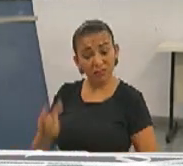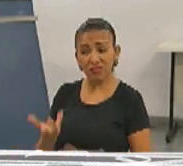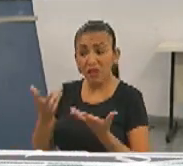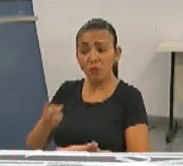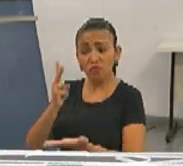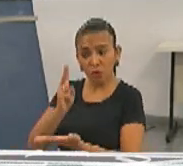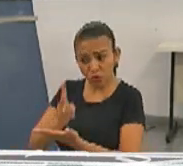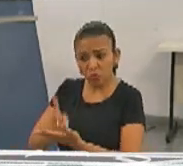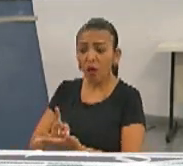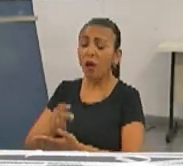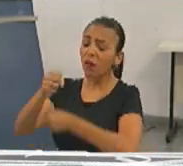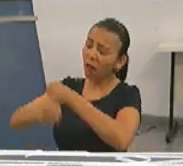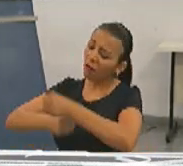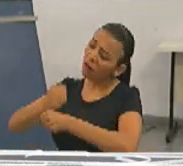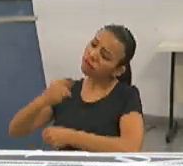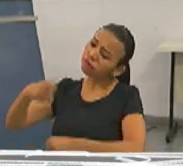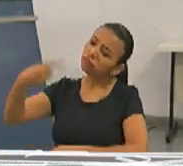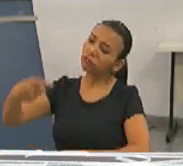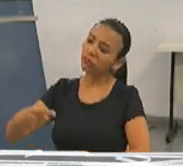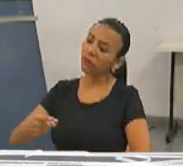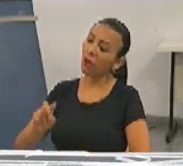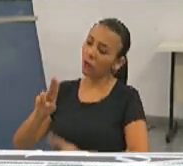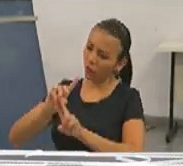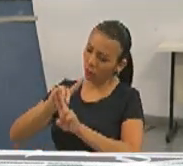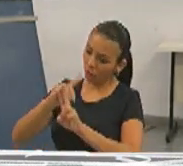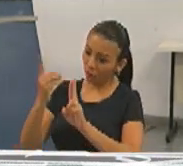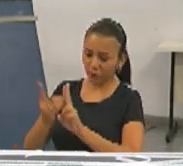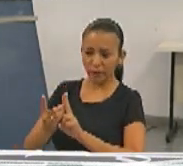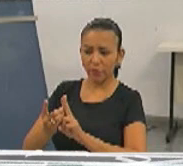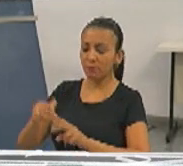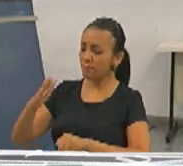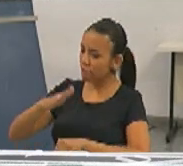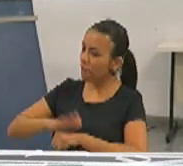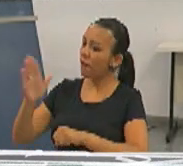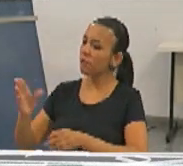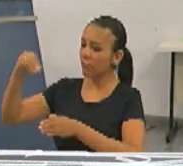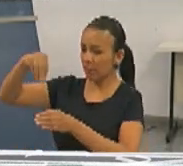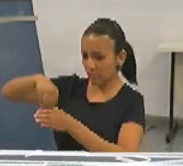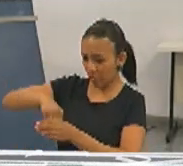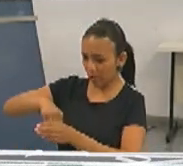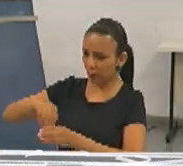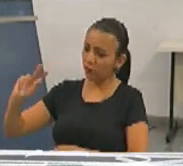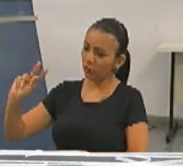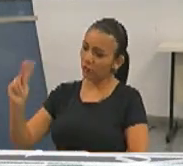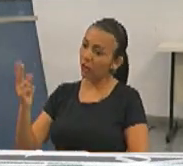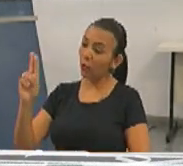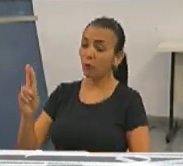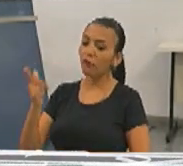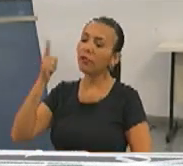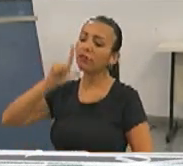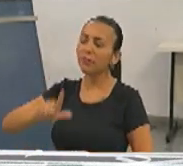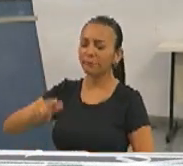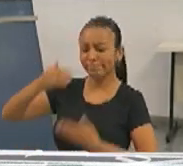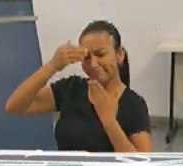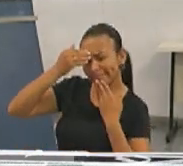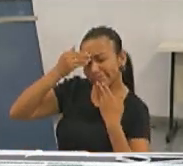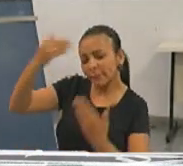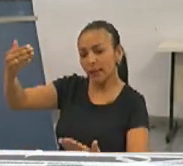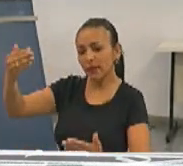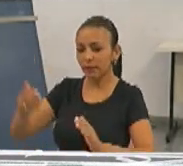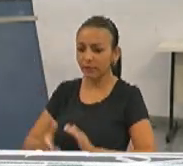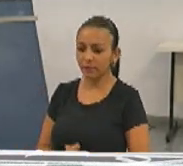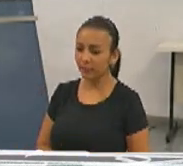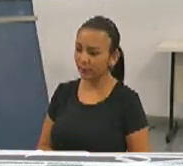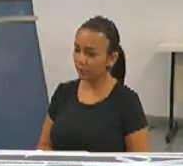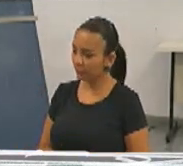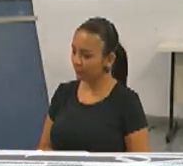nos próximos anos. O FGD+, dentro do HU, consolidar para avançar. Muito obrigada.